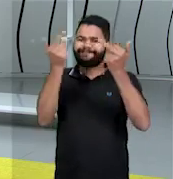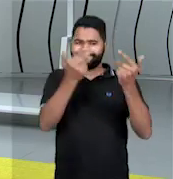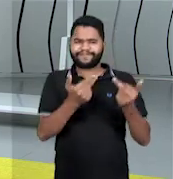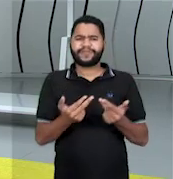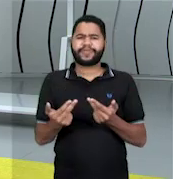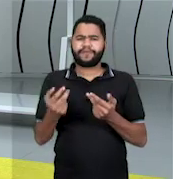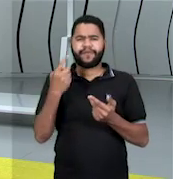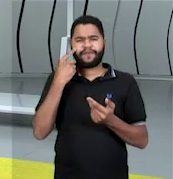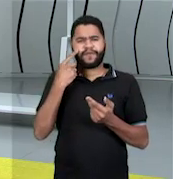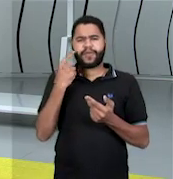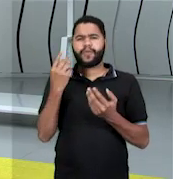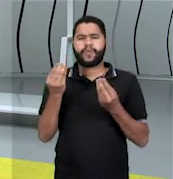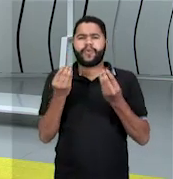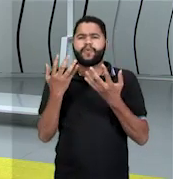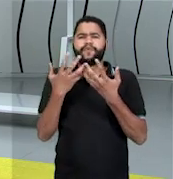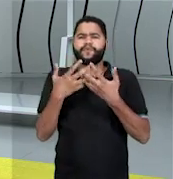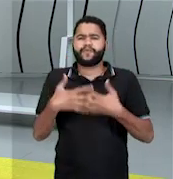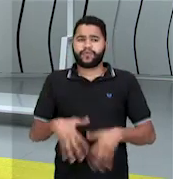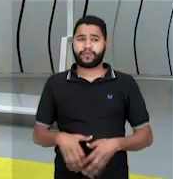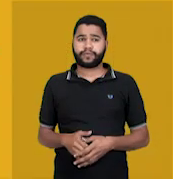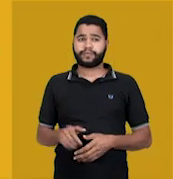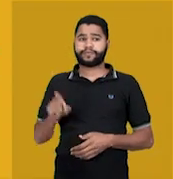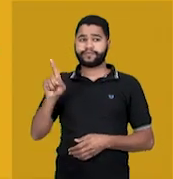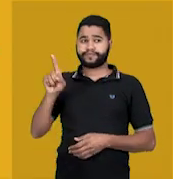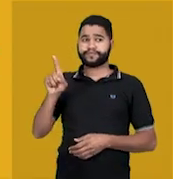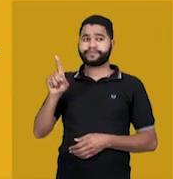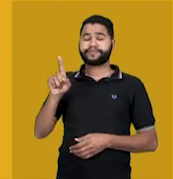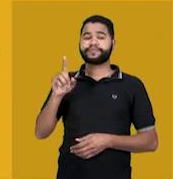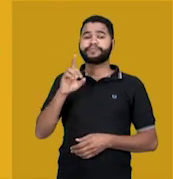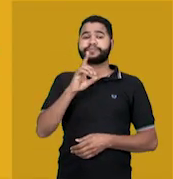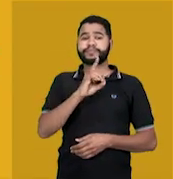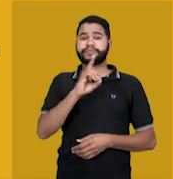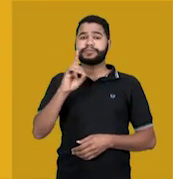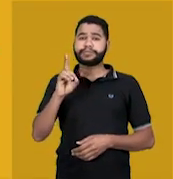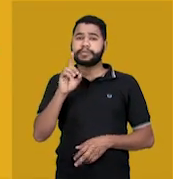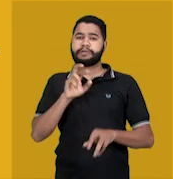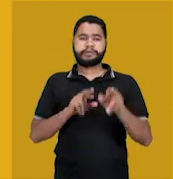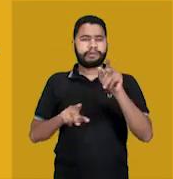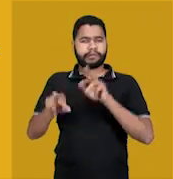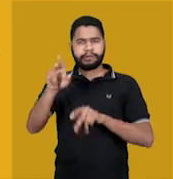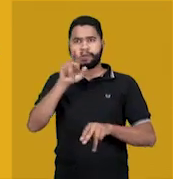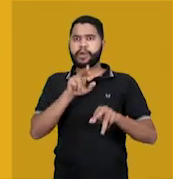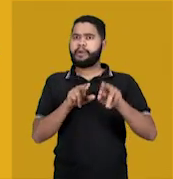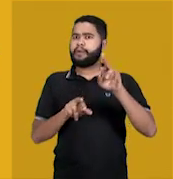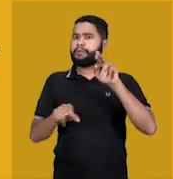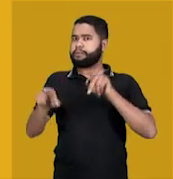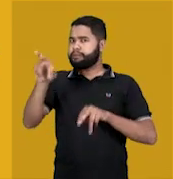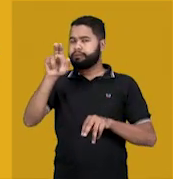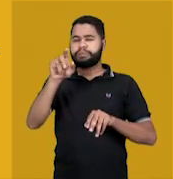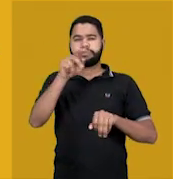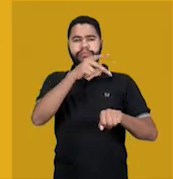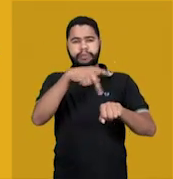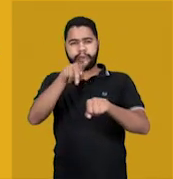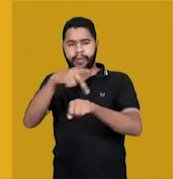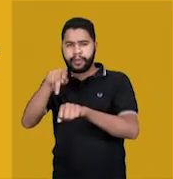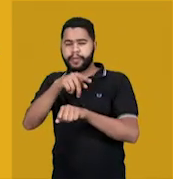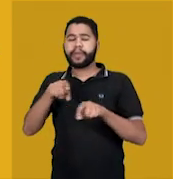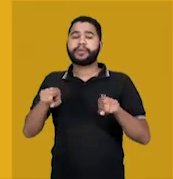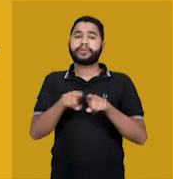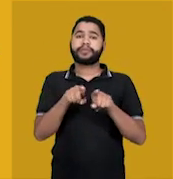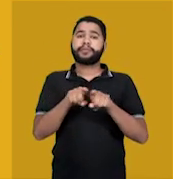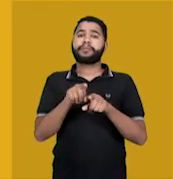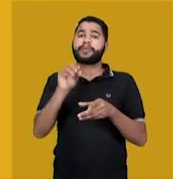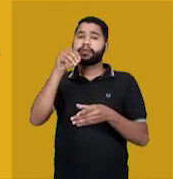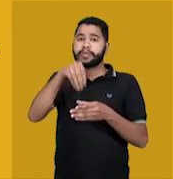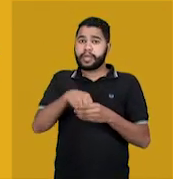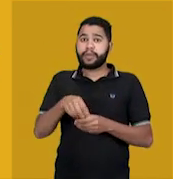funciona, tá? E, lá, a densidade demográfica varia enormemente, né, nos diferentes países e até mesmo dentro